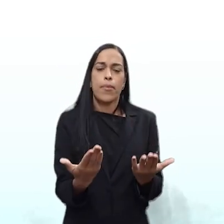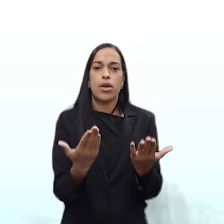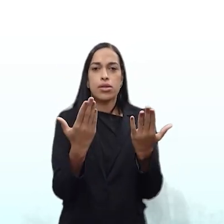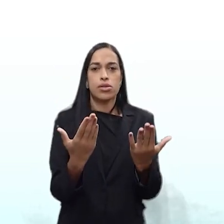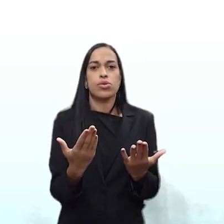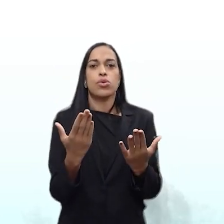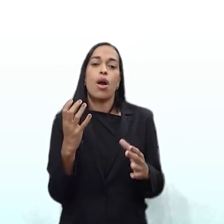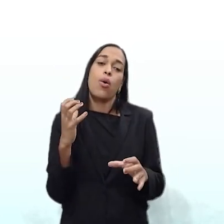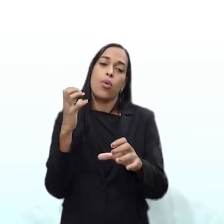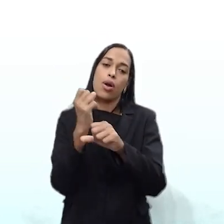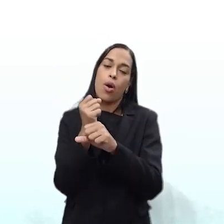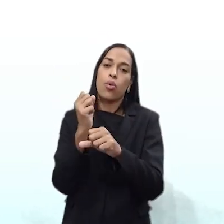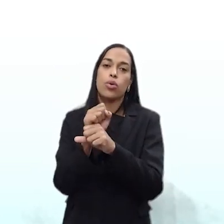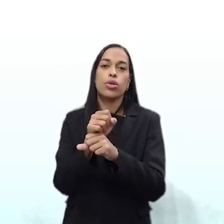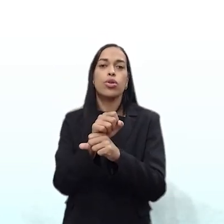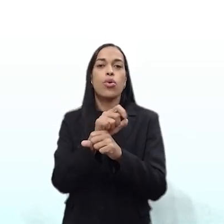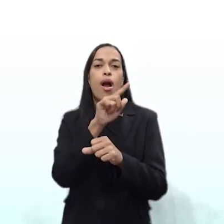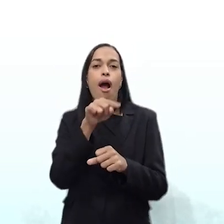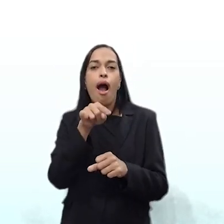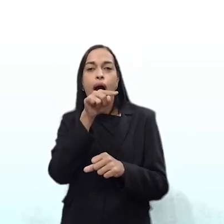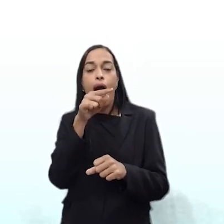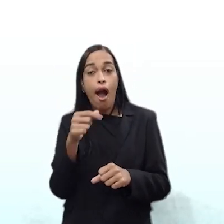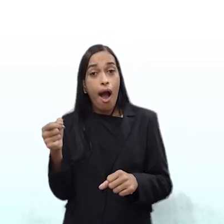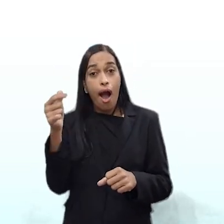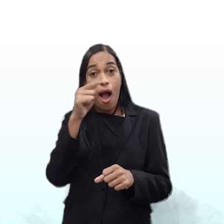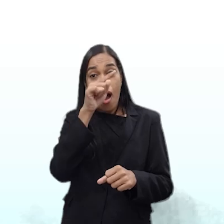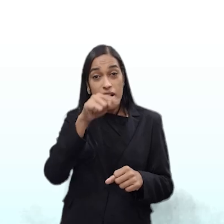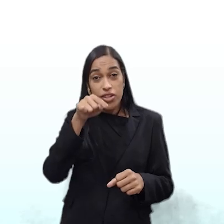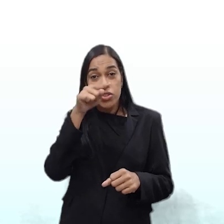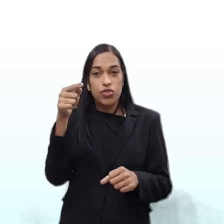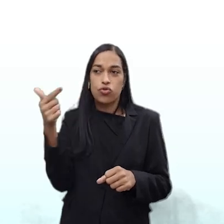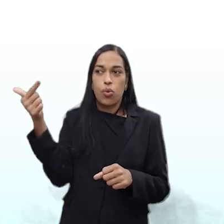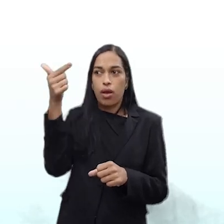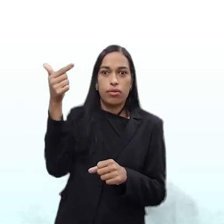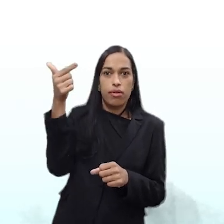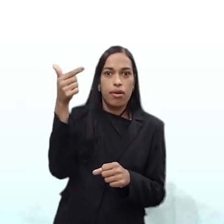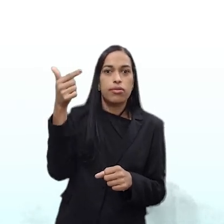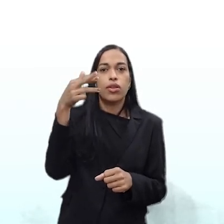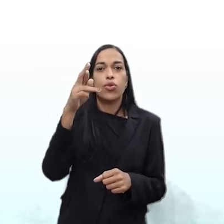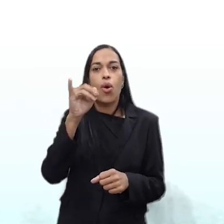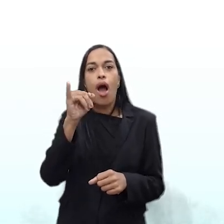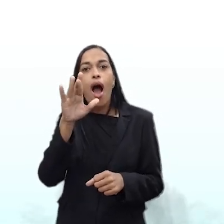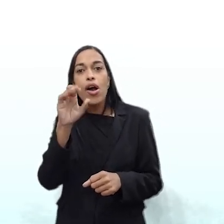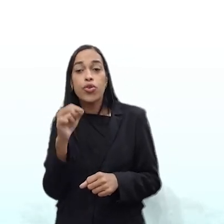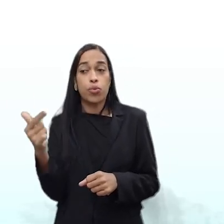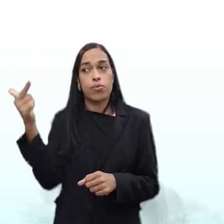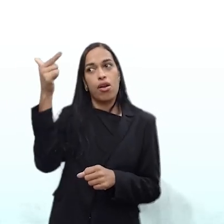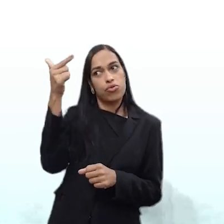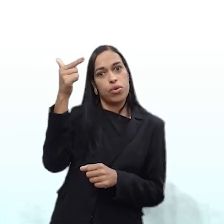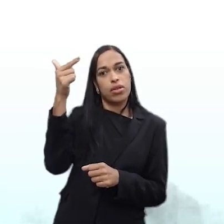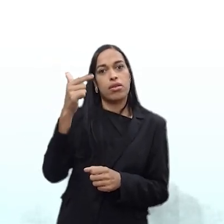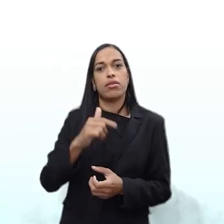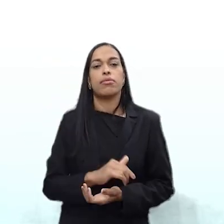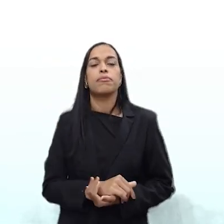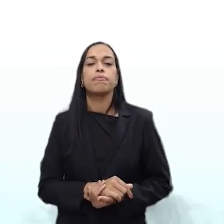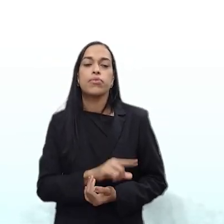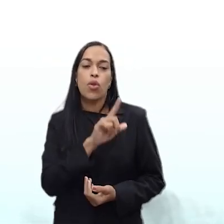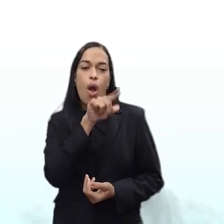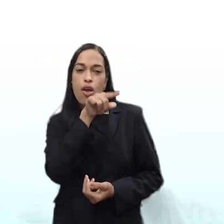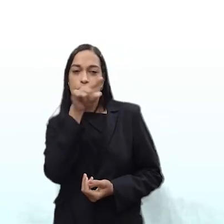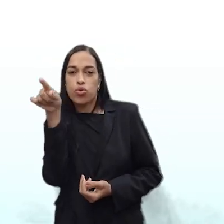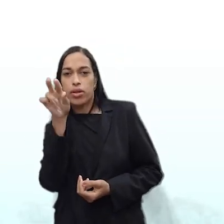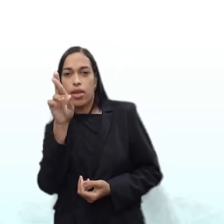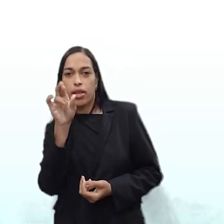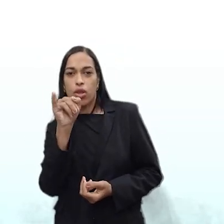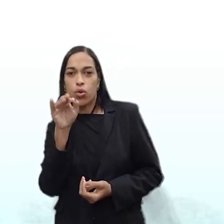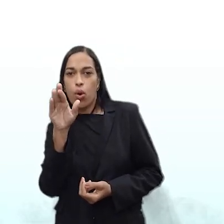então a equação como raiz quadrada do raio vezes a gravidade, o raio da circunferência, belezinha? Bom, então como vocês